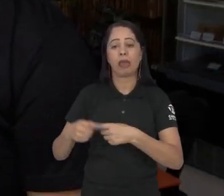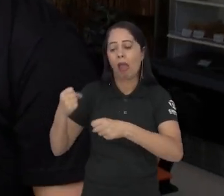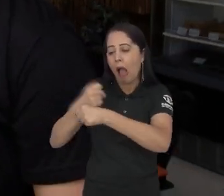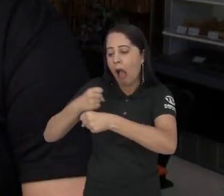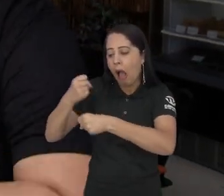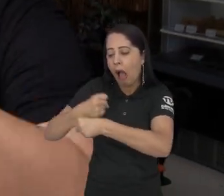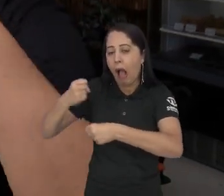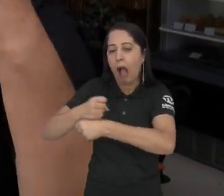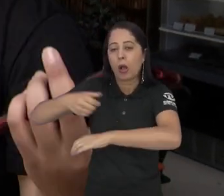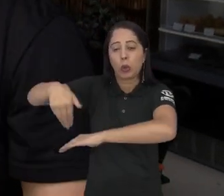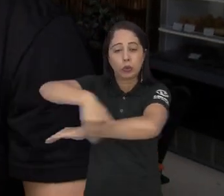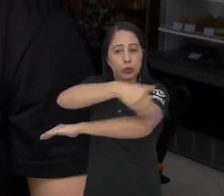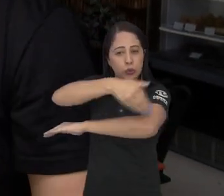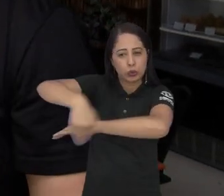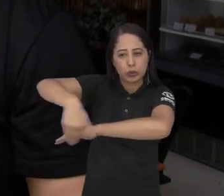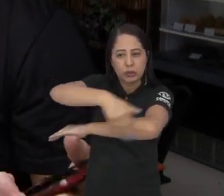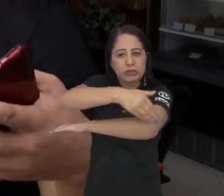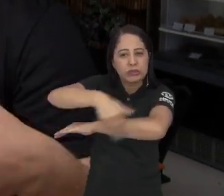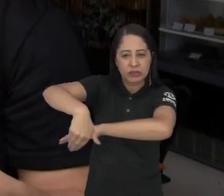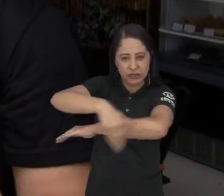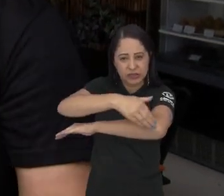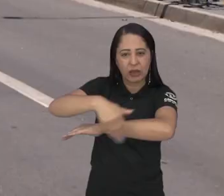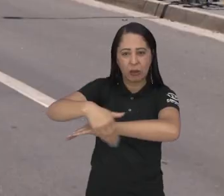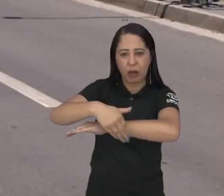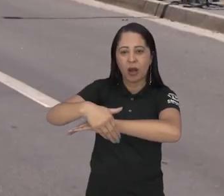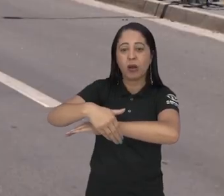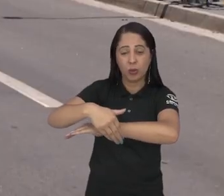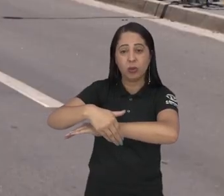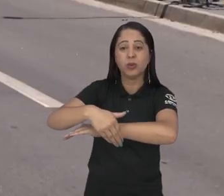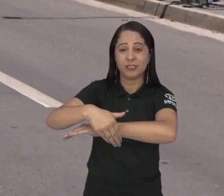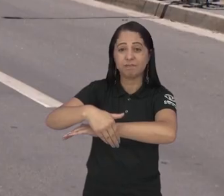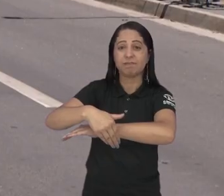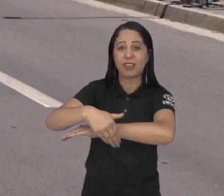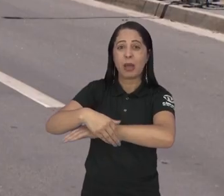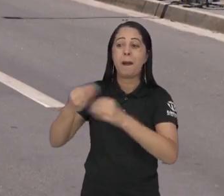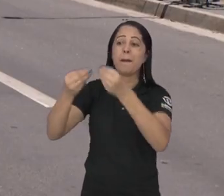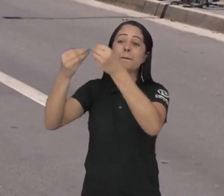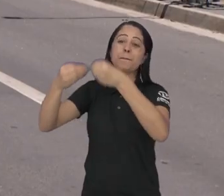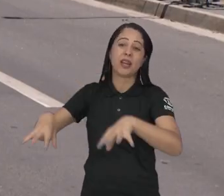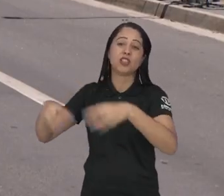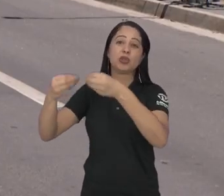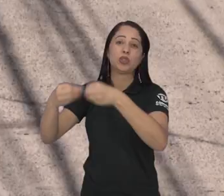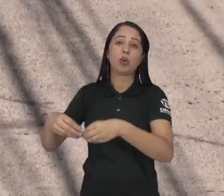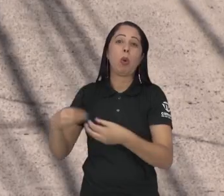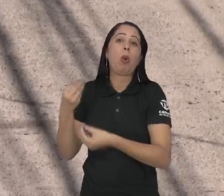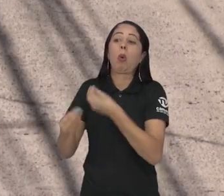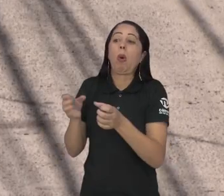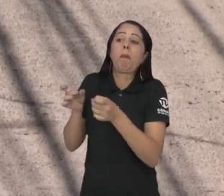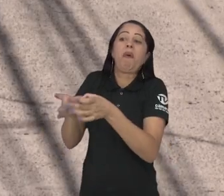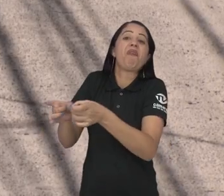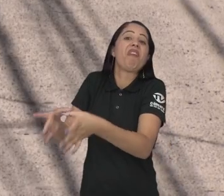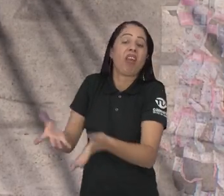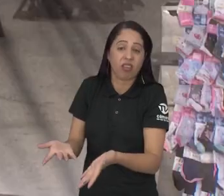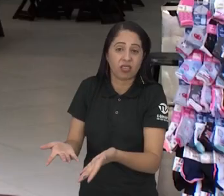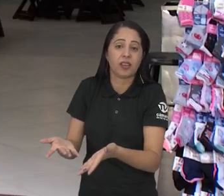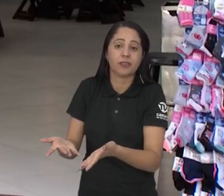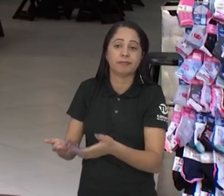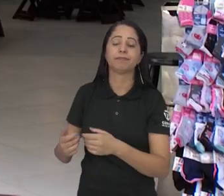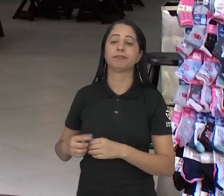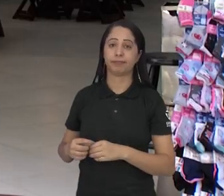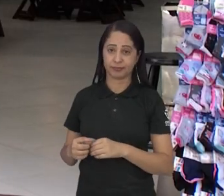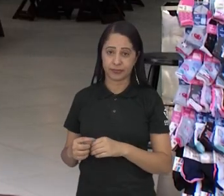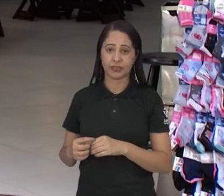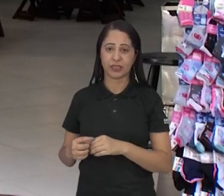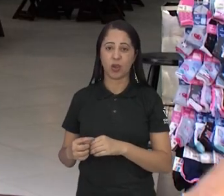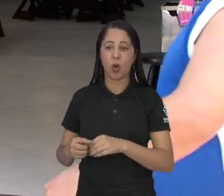situação ficou complicada ela reclama que as obras de revitalização do centro que interditaram a calçada em frente o seu comércio